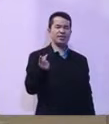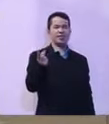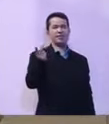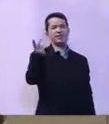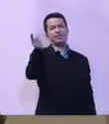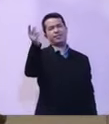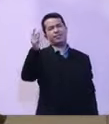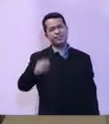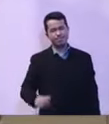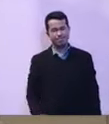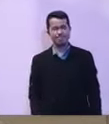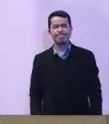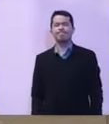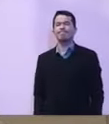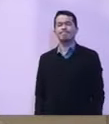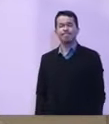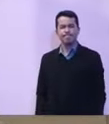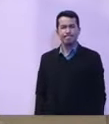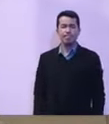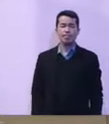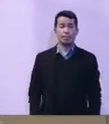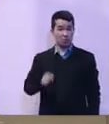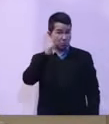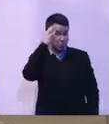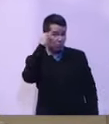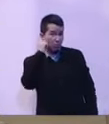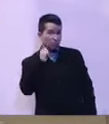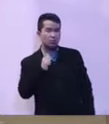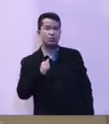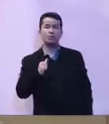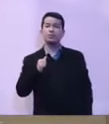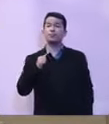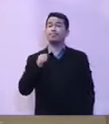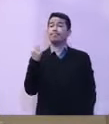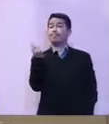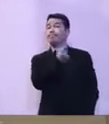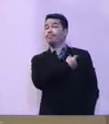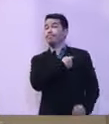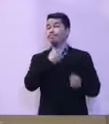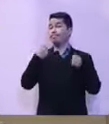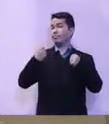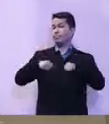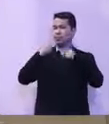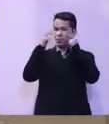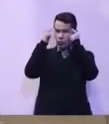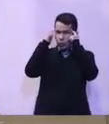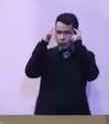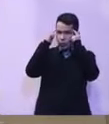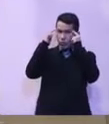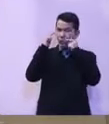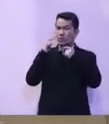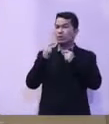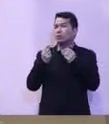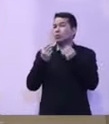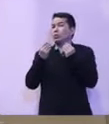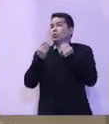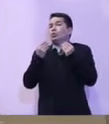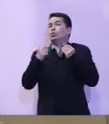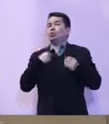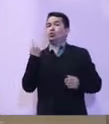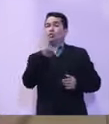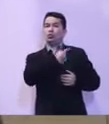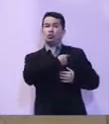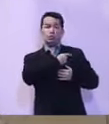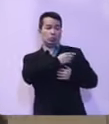interessante que o temor do Senhor é aquilo que faz a gente se mover de um coração duro